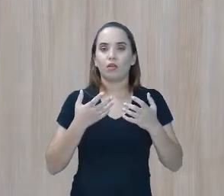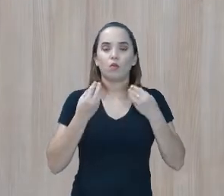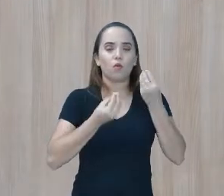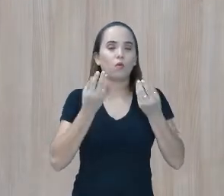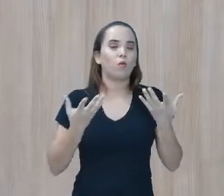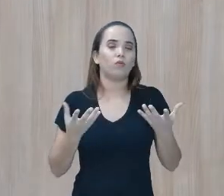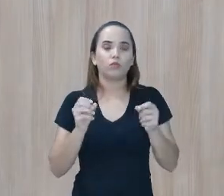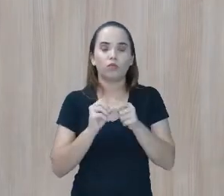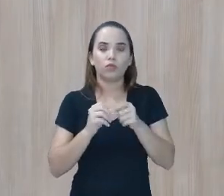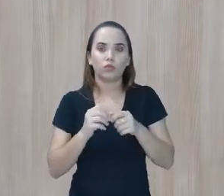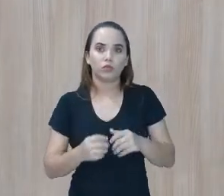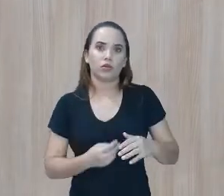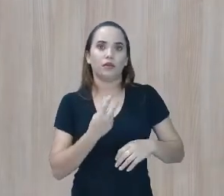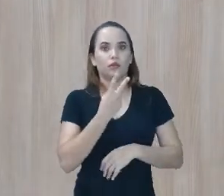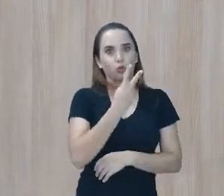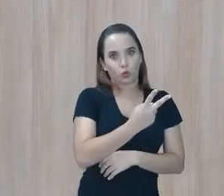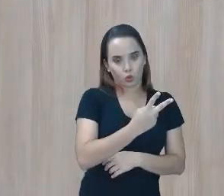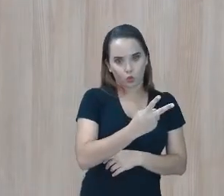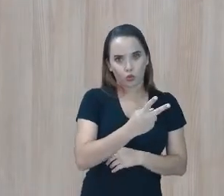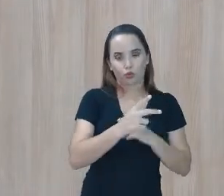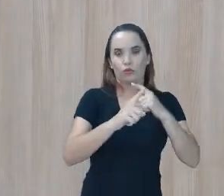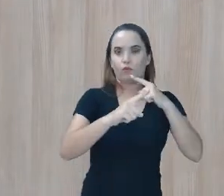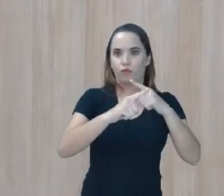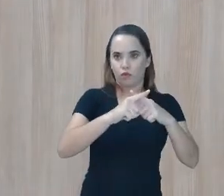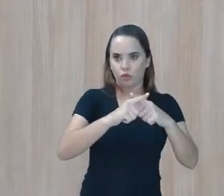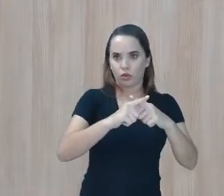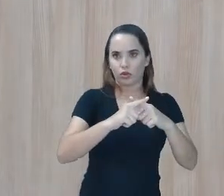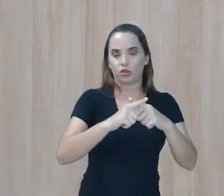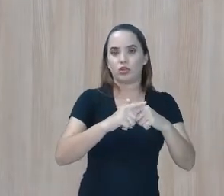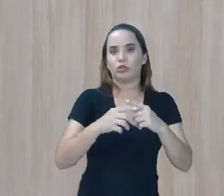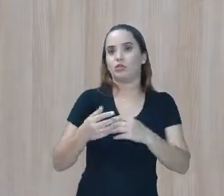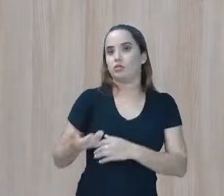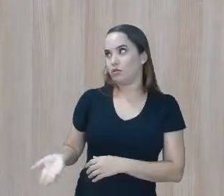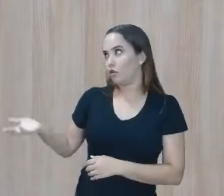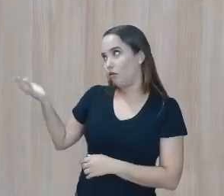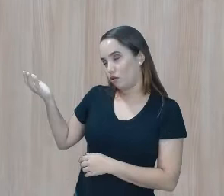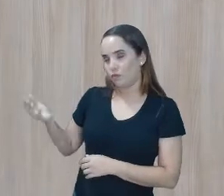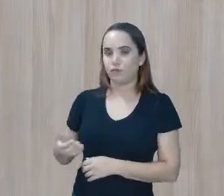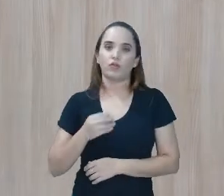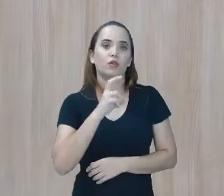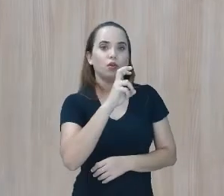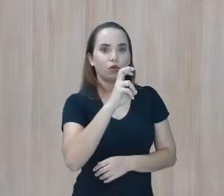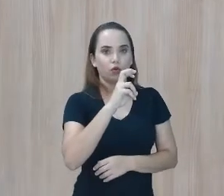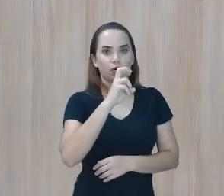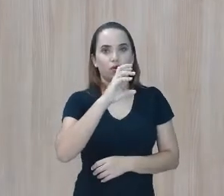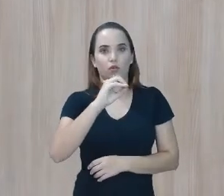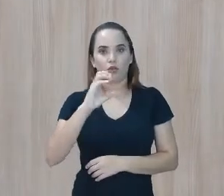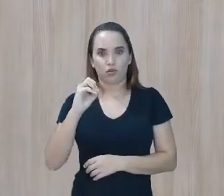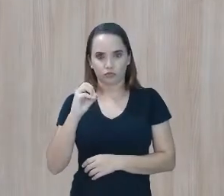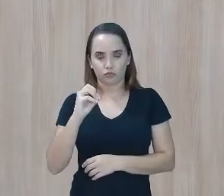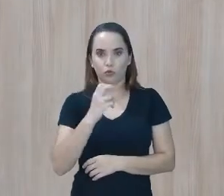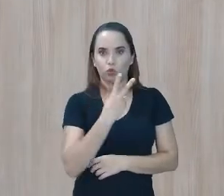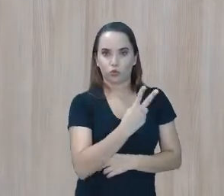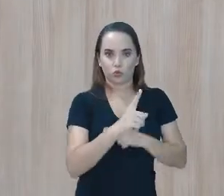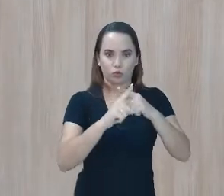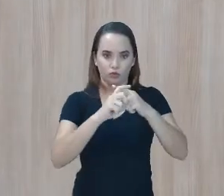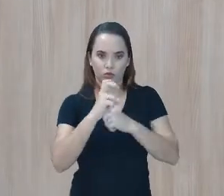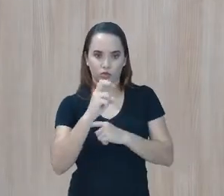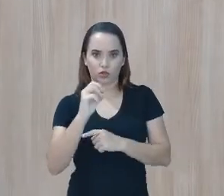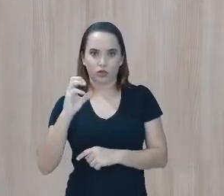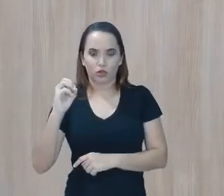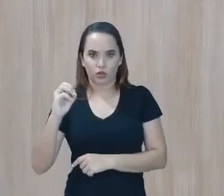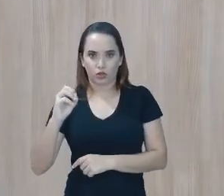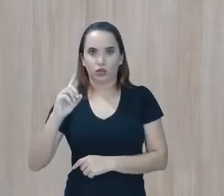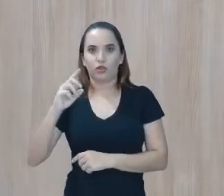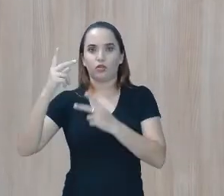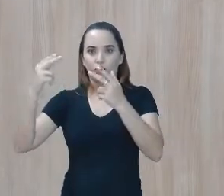Então, 2 multiplicado por algum número para dar 1000. Nesse caso, seria o 500. 2 vezes